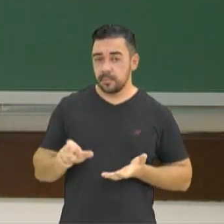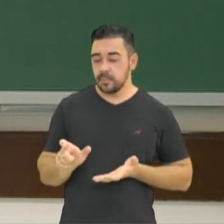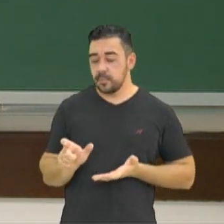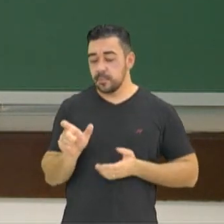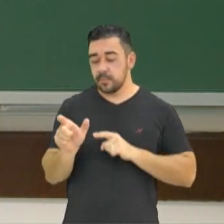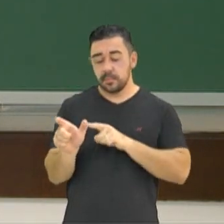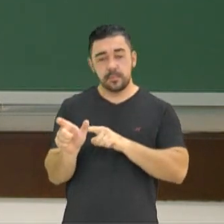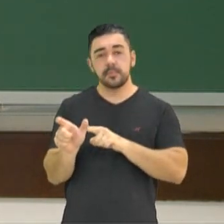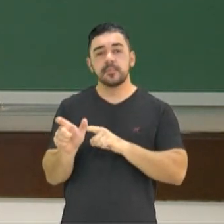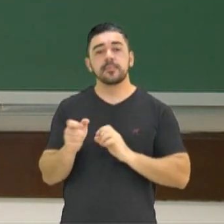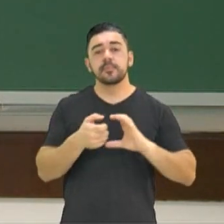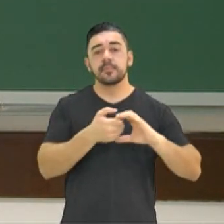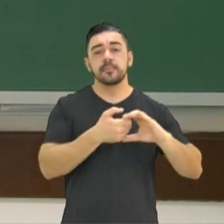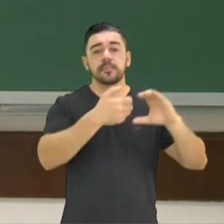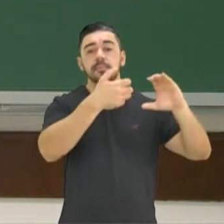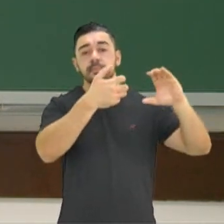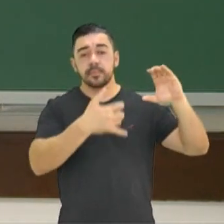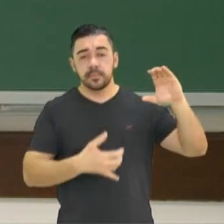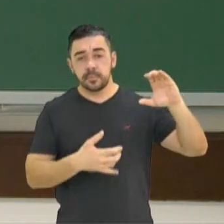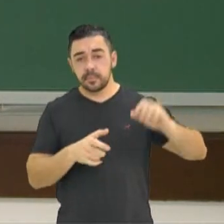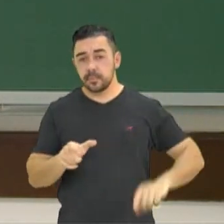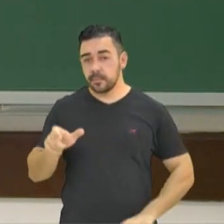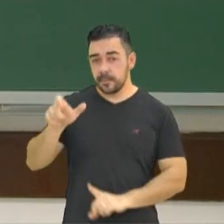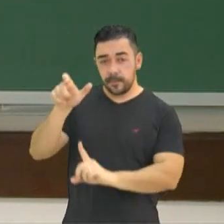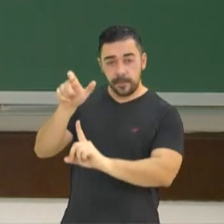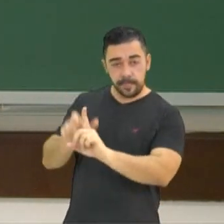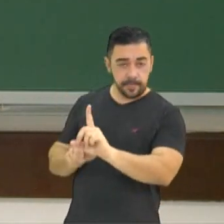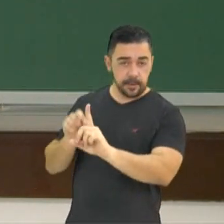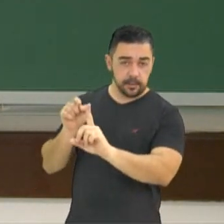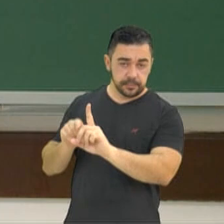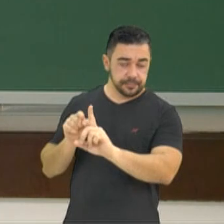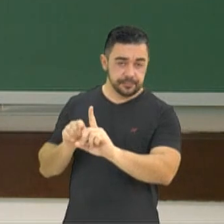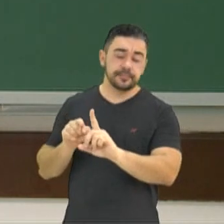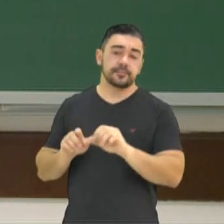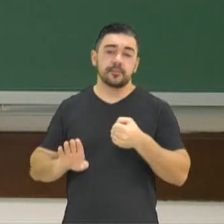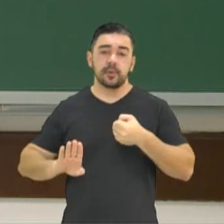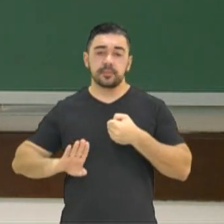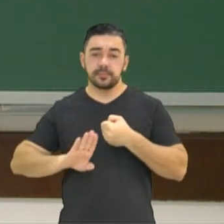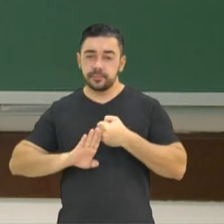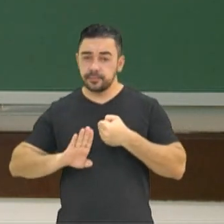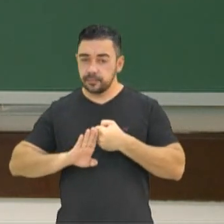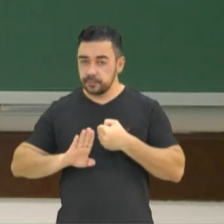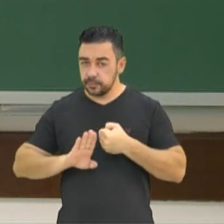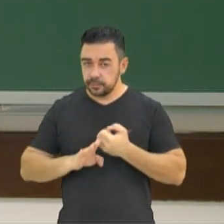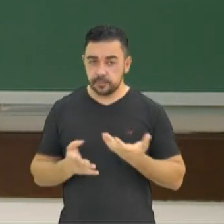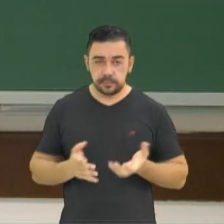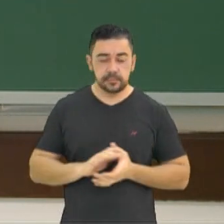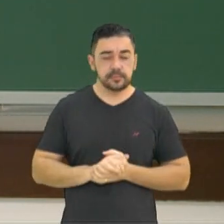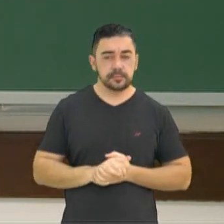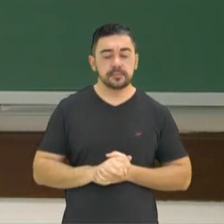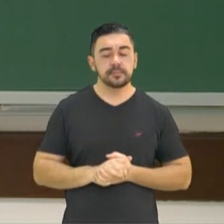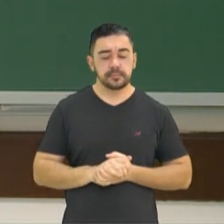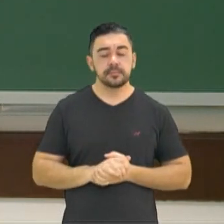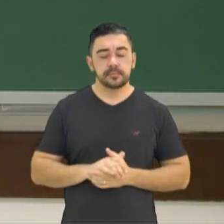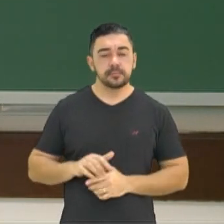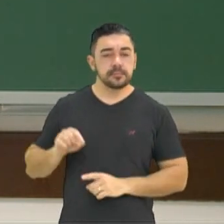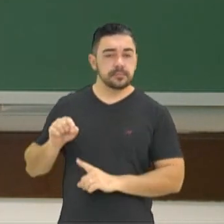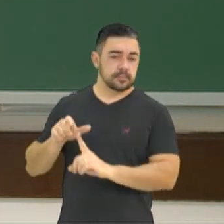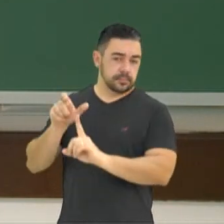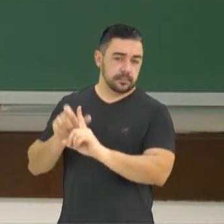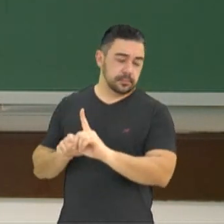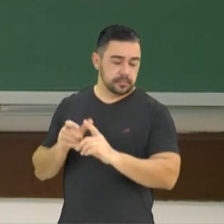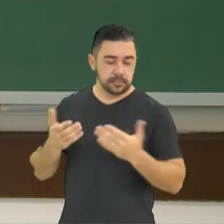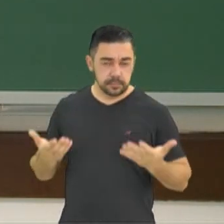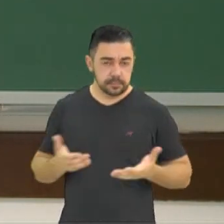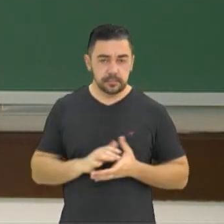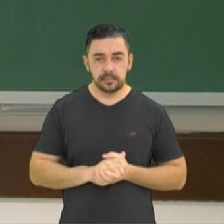que vai dar uma característica para o substantivo, E para a pessoa ali de que a gente está